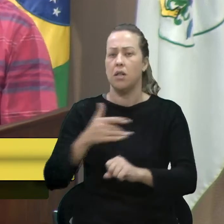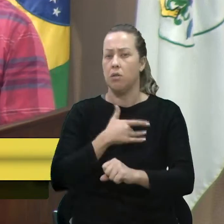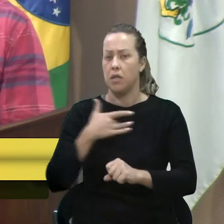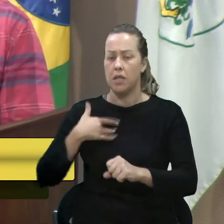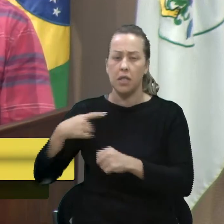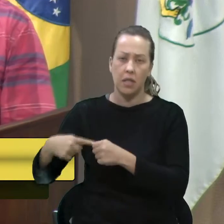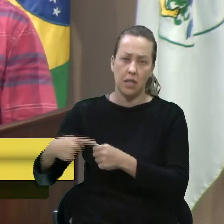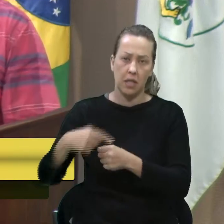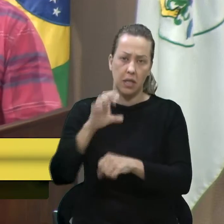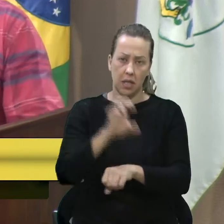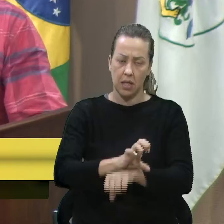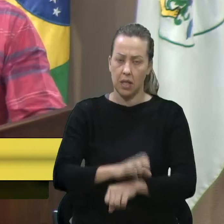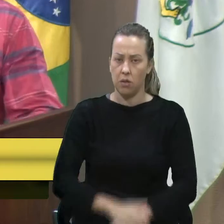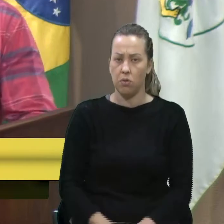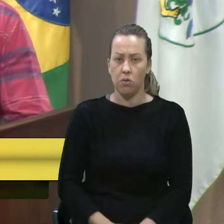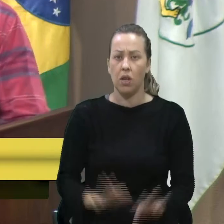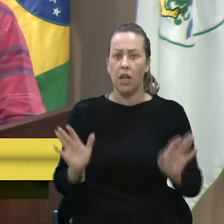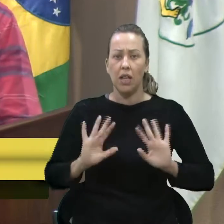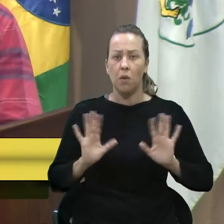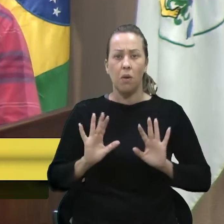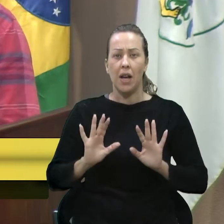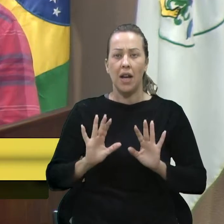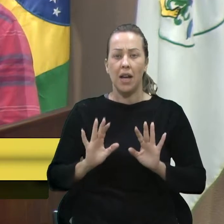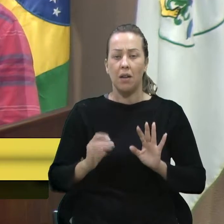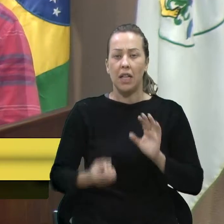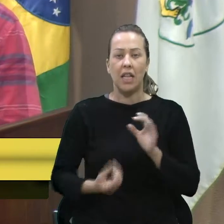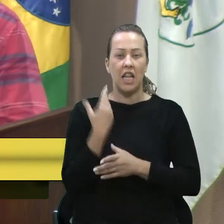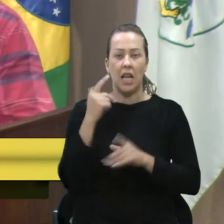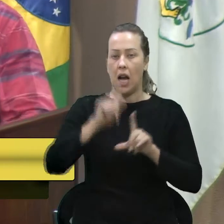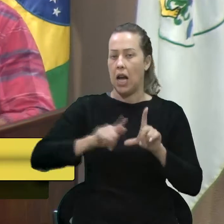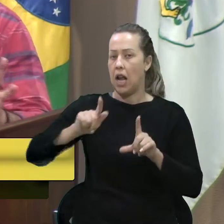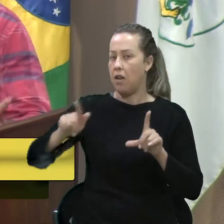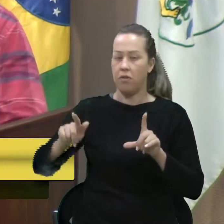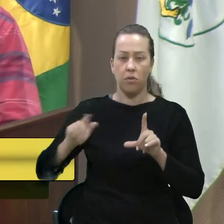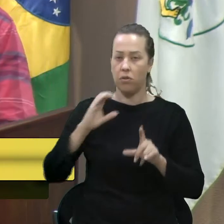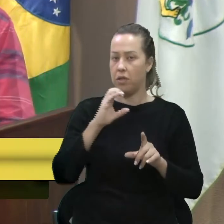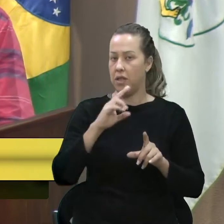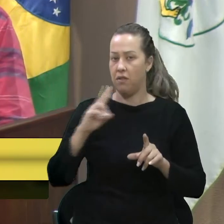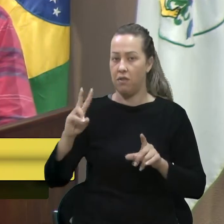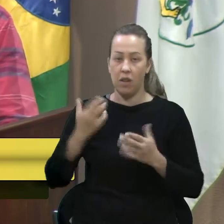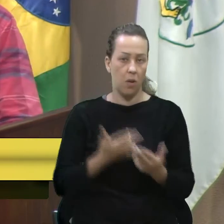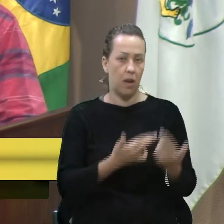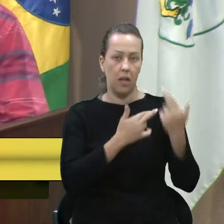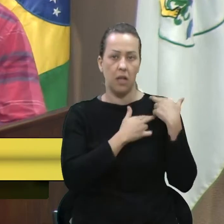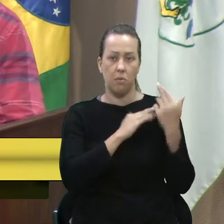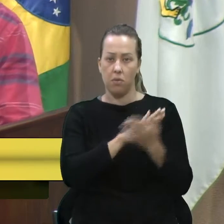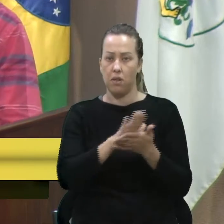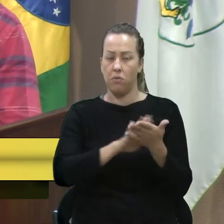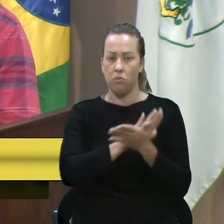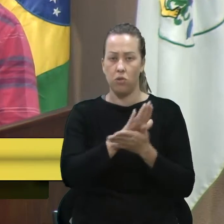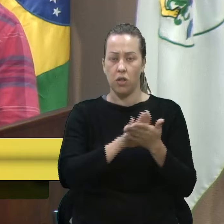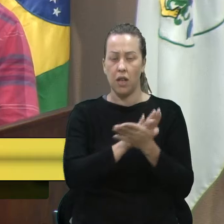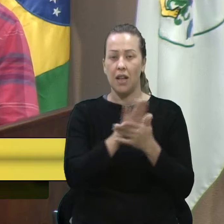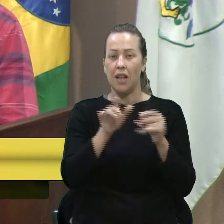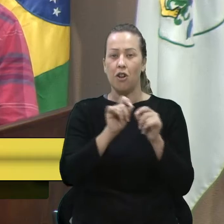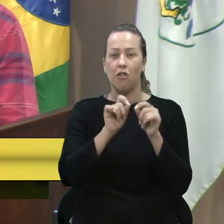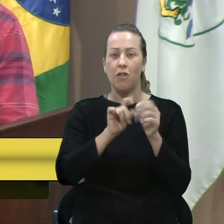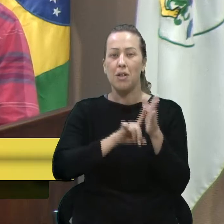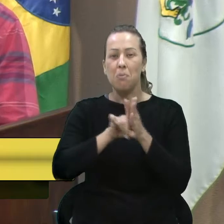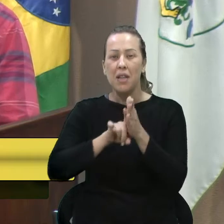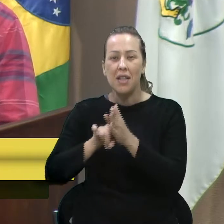município. Nós não somos criadores de índices. O CVV não cria índices, não faz